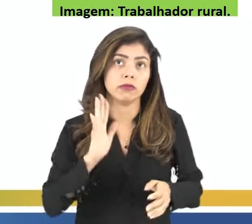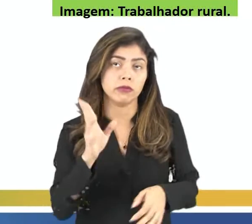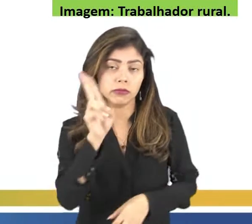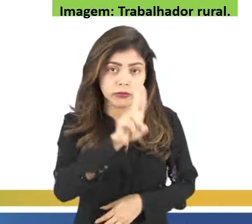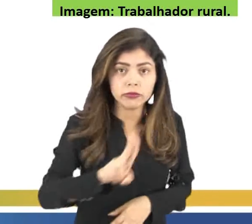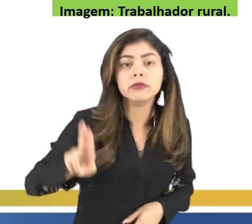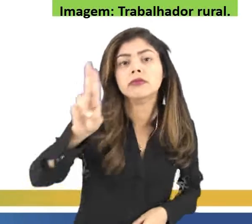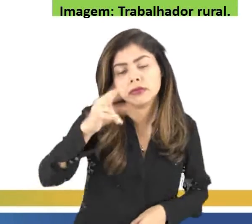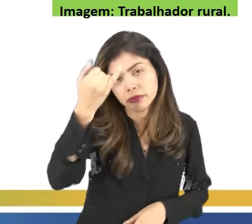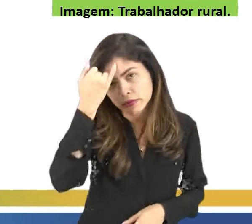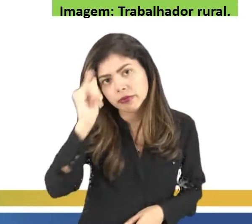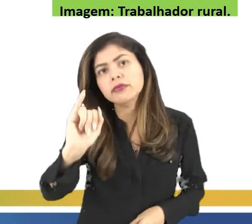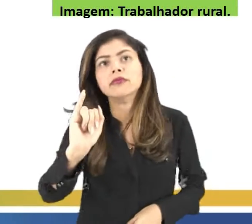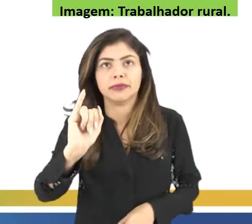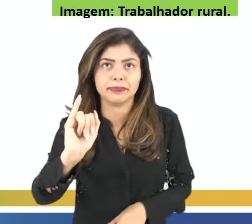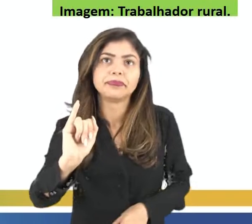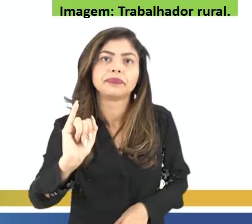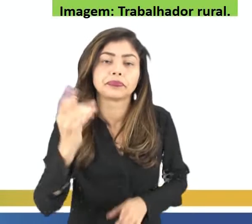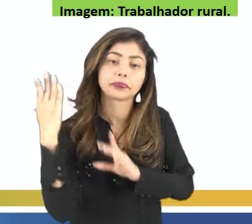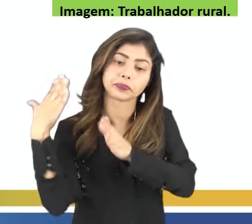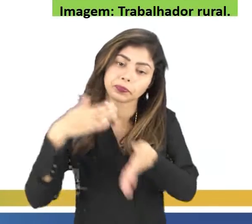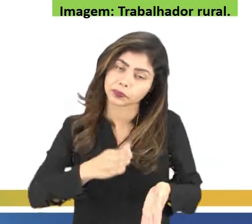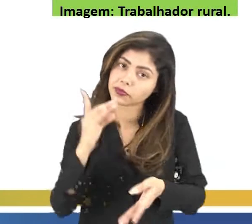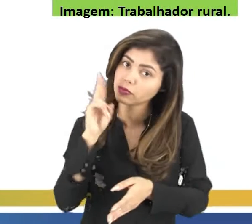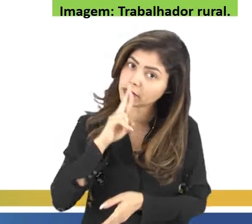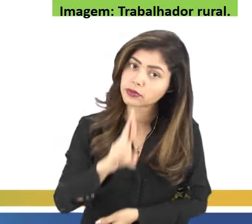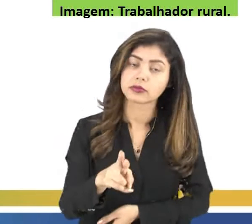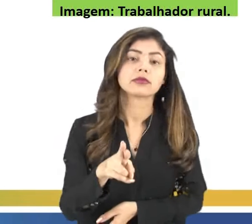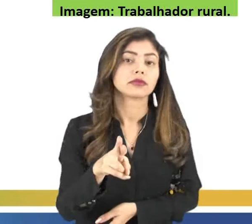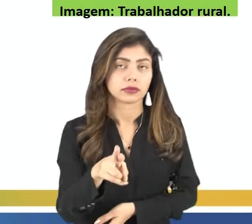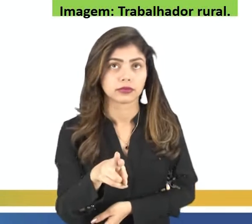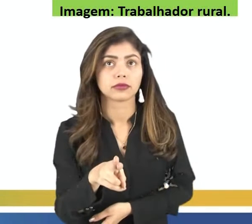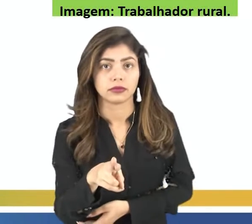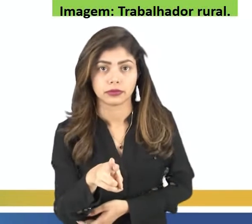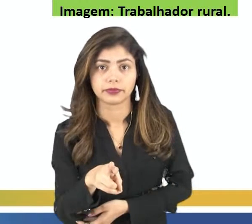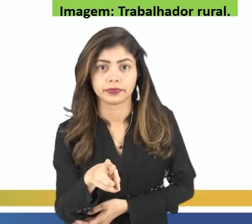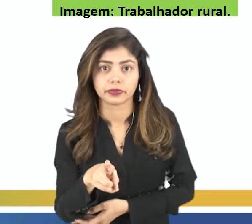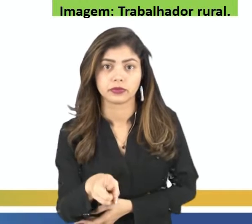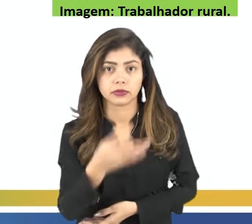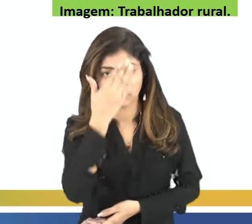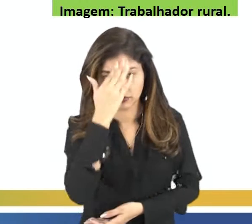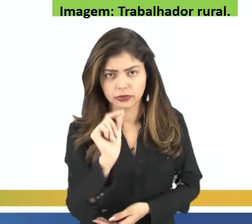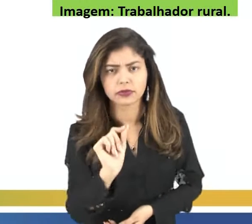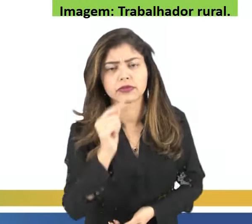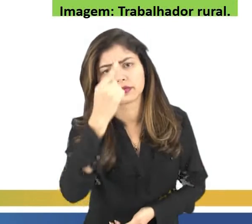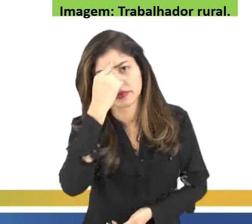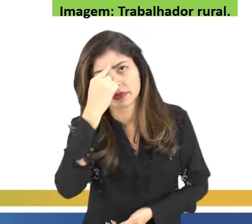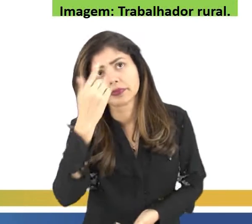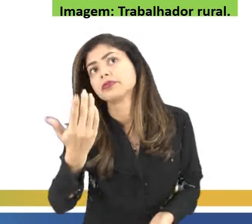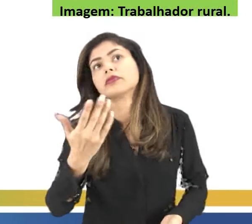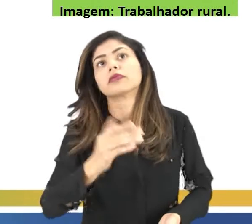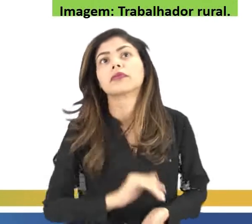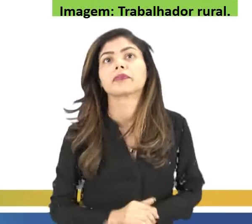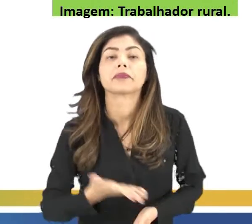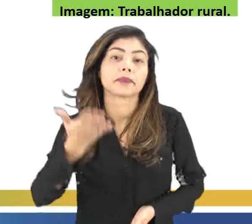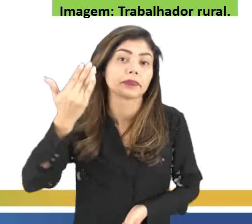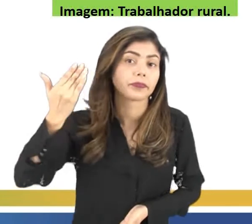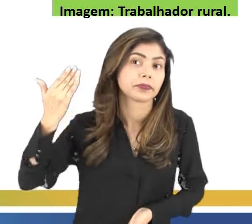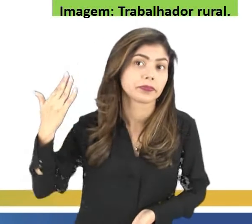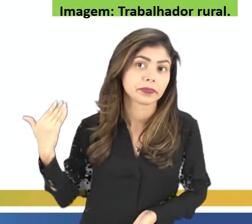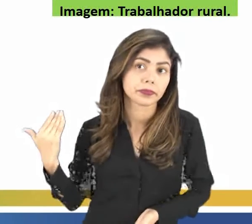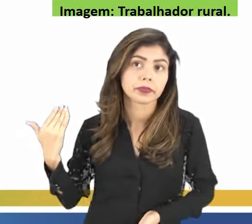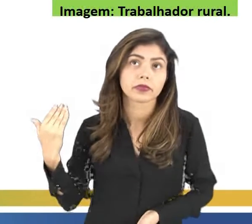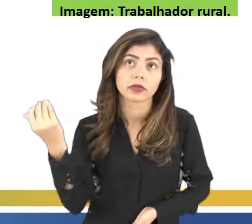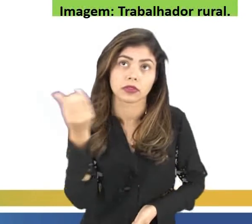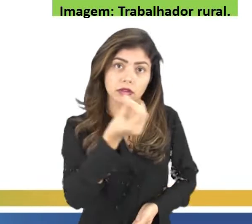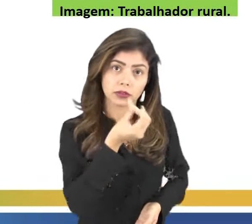já utilizando a ideia lógica para chegar a uma resposta. Eu sei o que você está pensando. Antes,